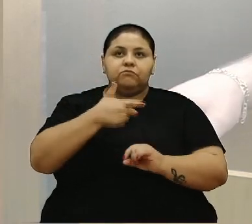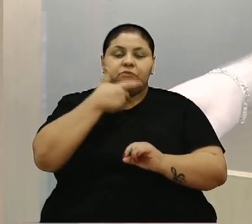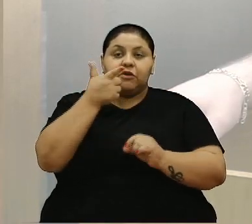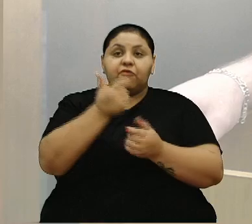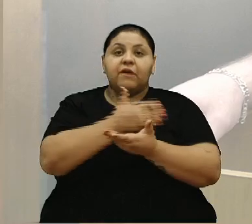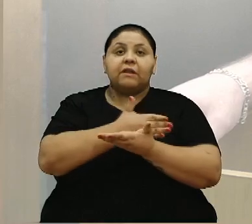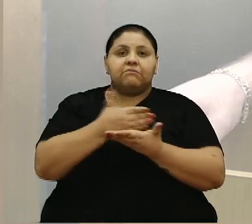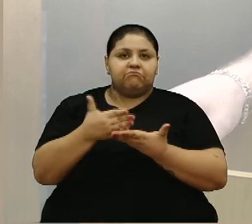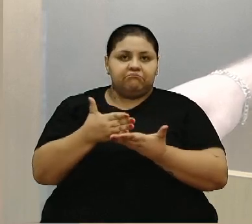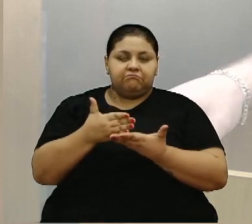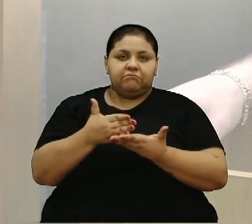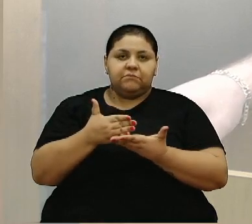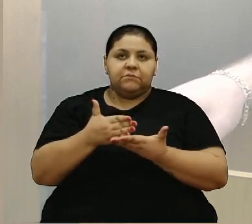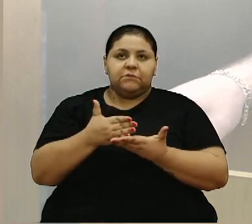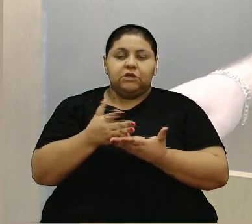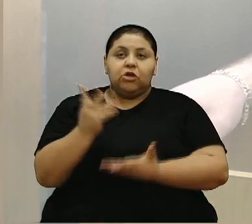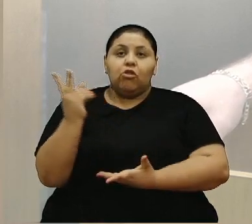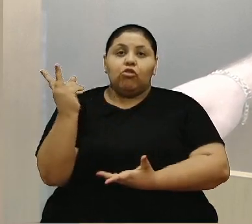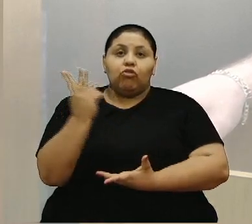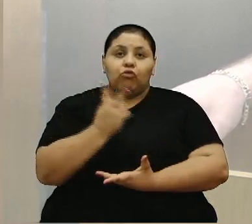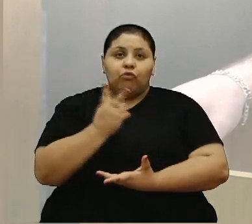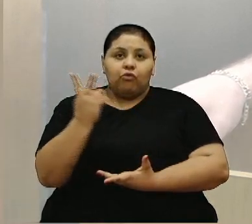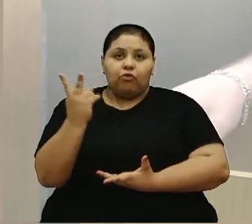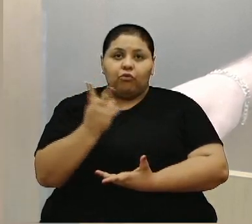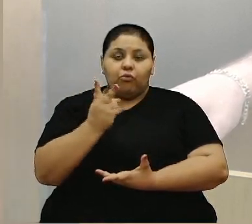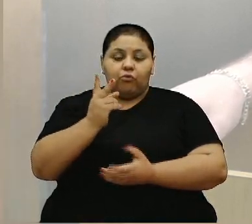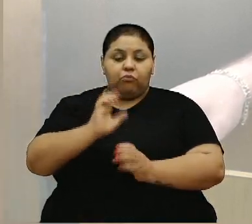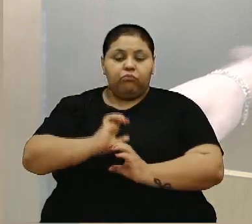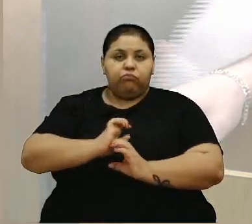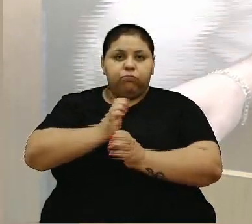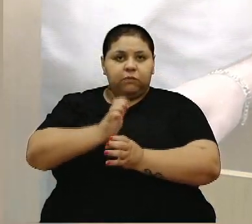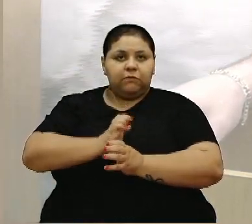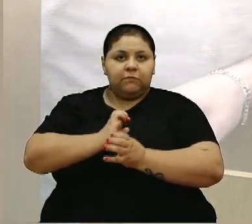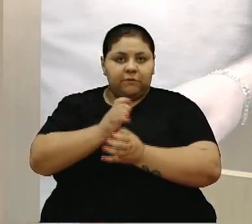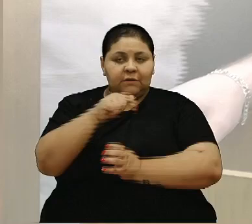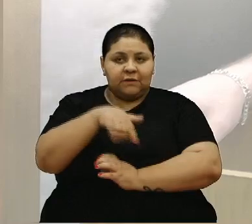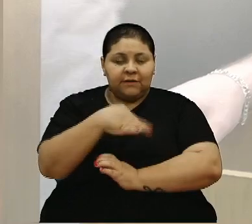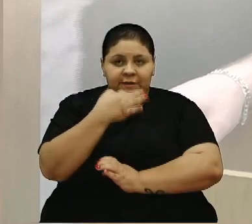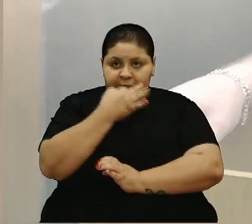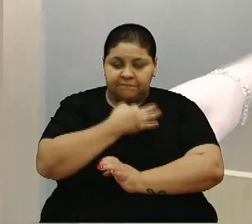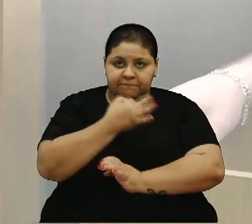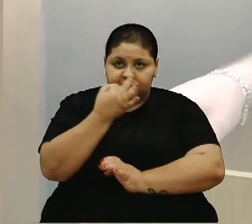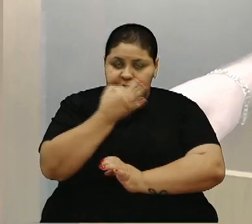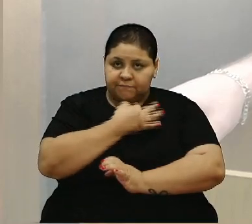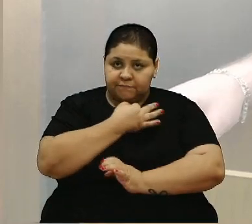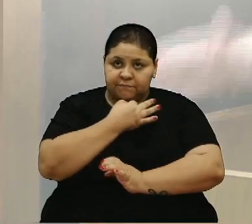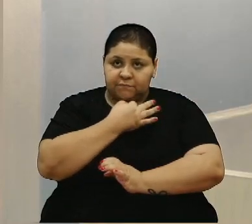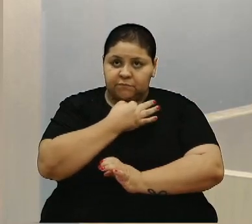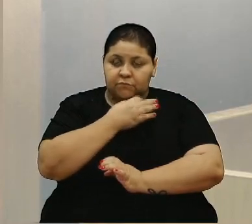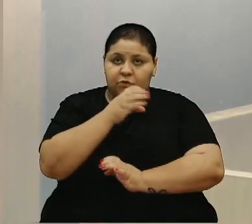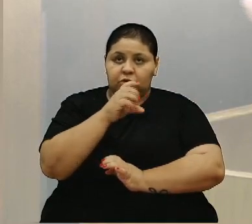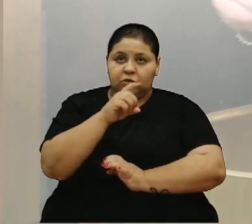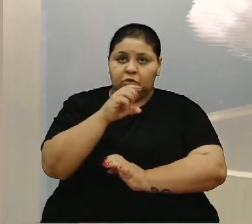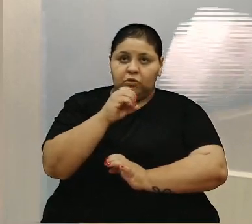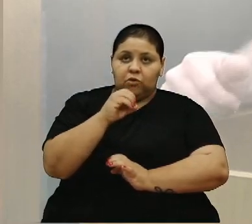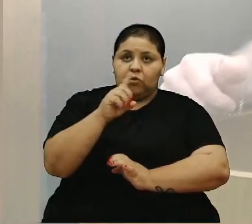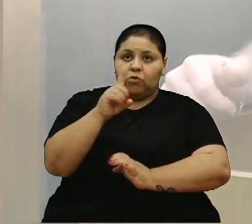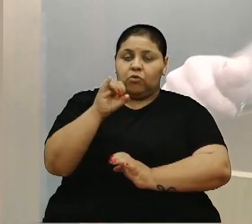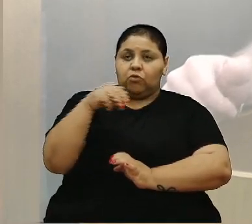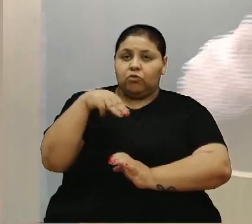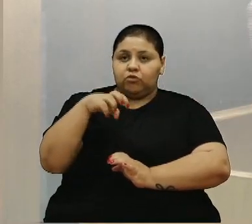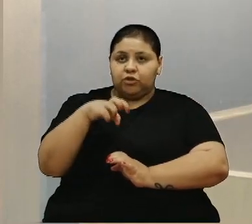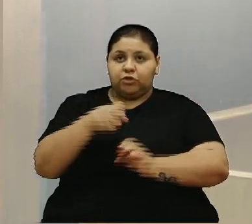inicial? Porque são dois empreendedores aqui em Caxias do Sul, o Jimmy, motorista